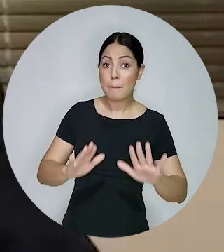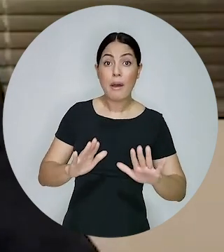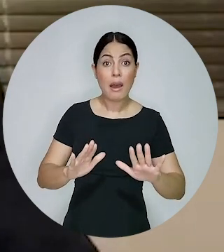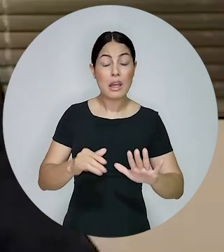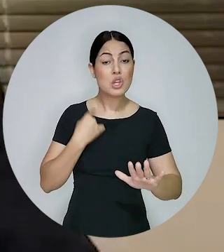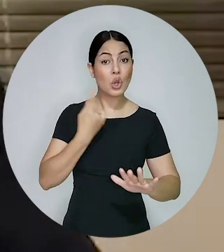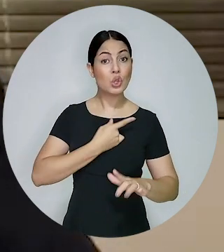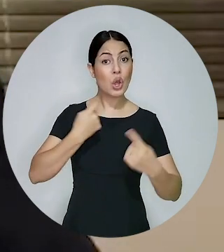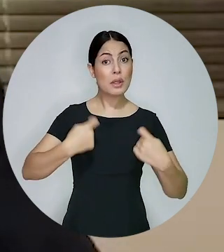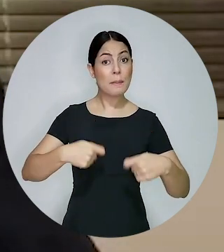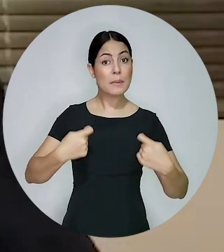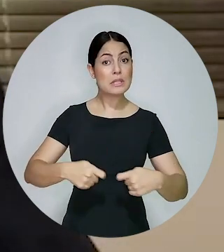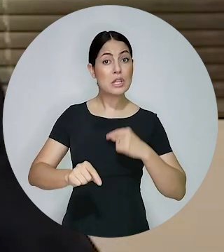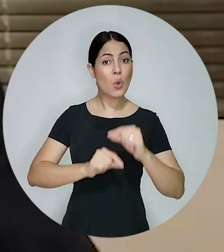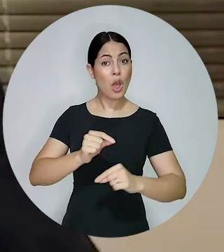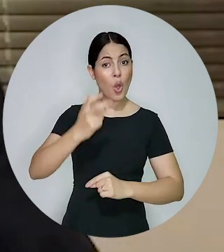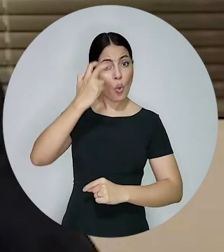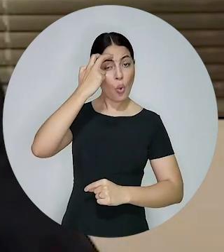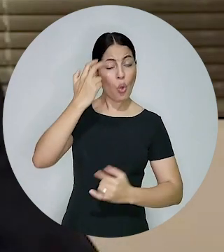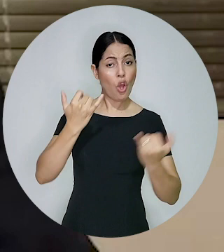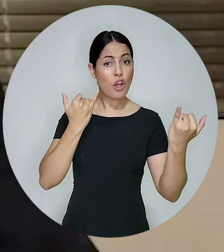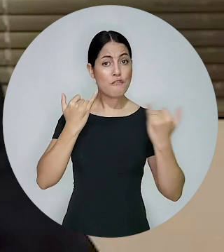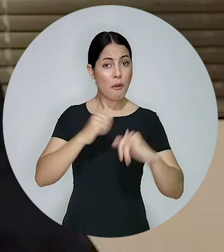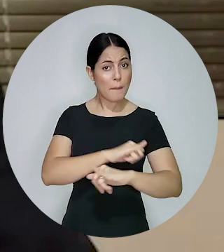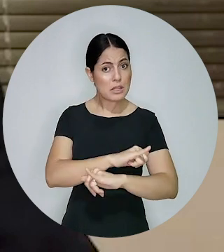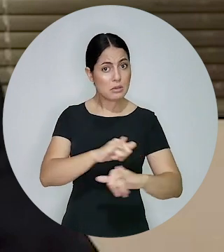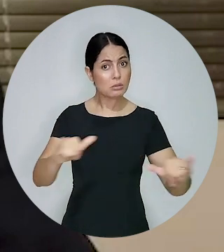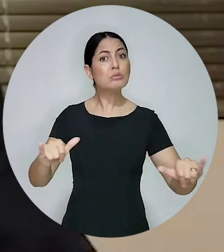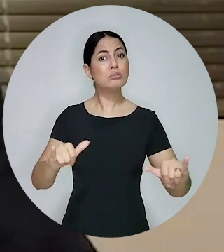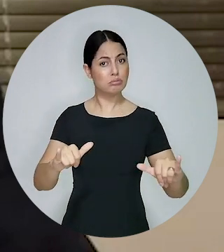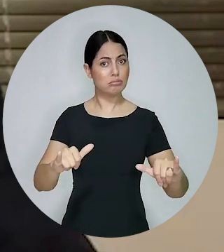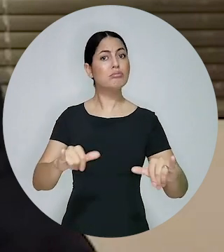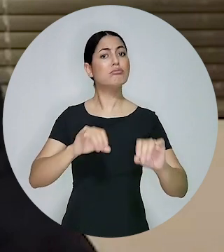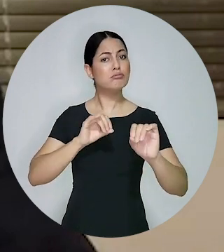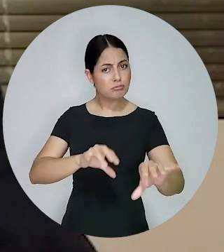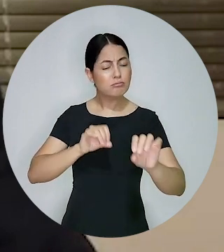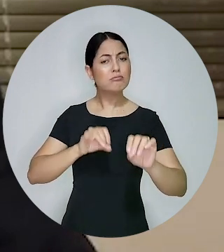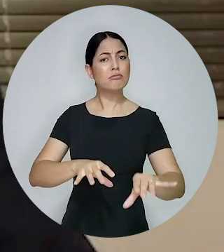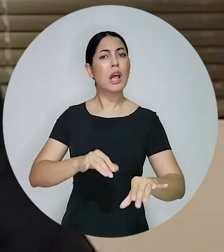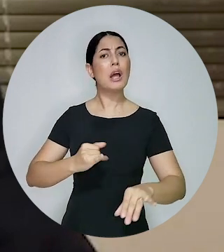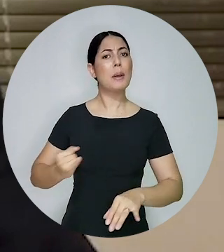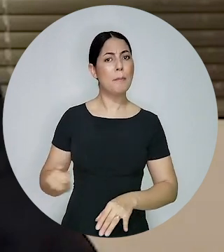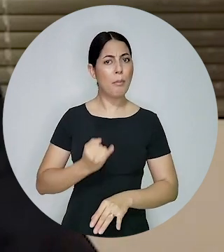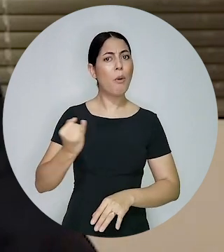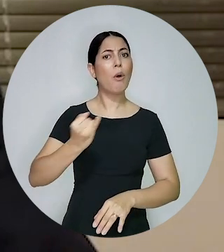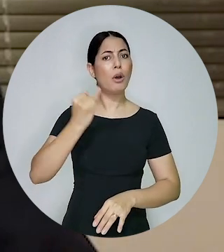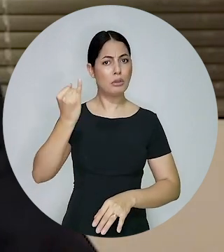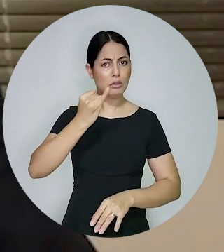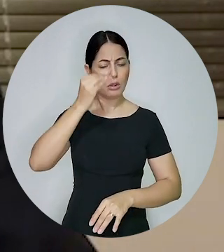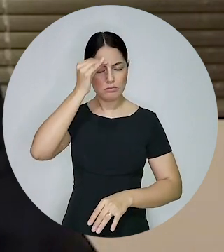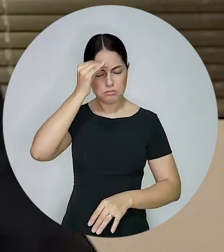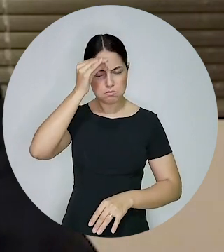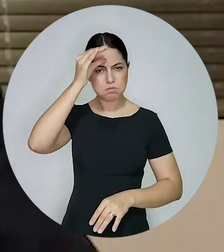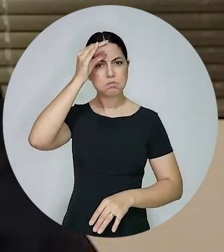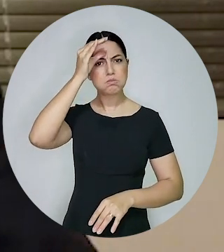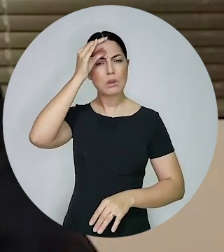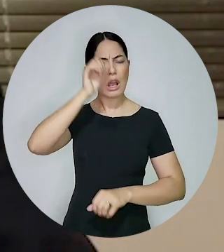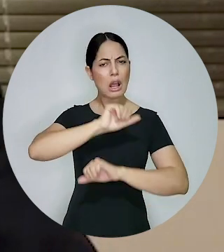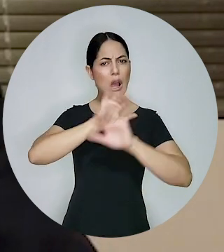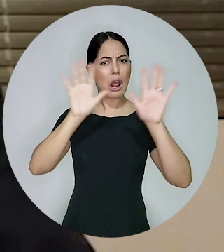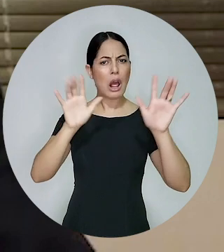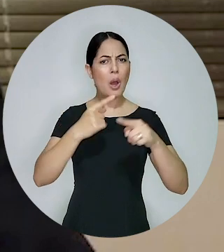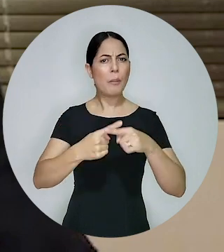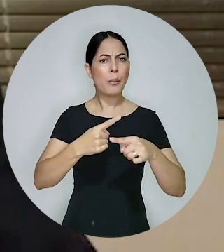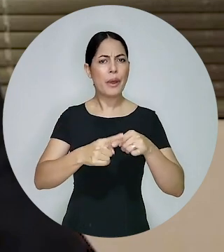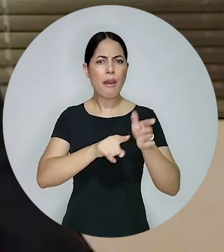pessoas, né? Mas eu acho que a gente tem que ter uma cultura, e a informação melhorou muito esse tipo de procedimento,